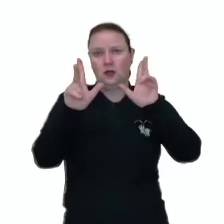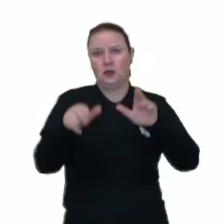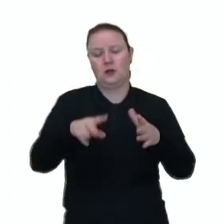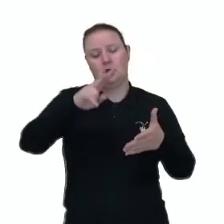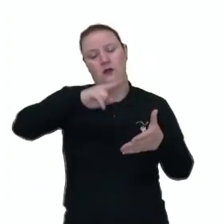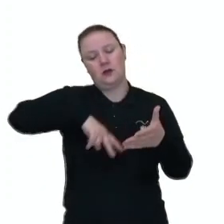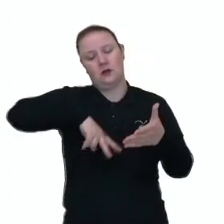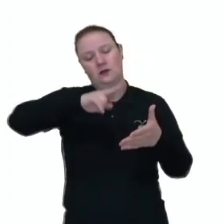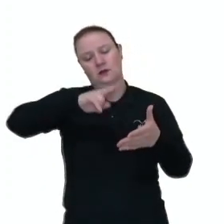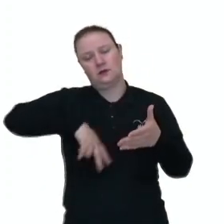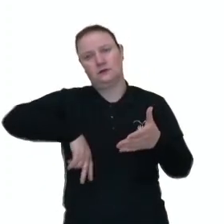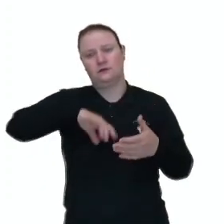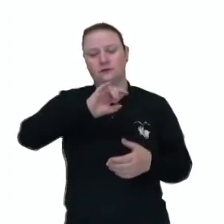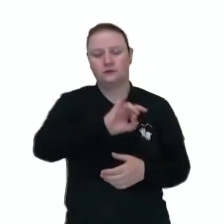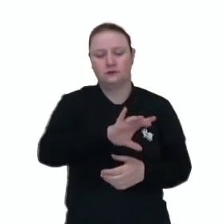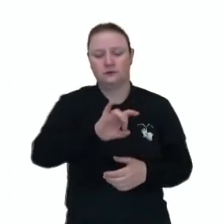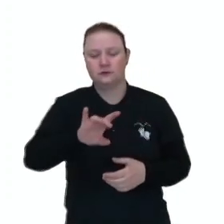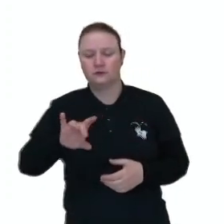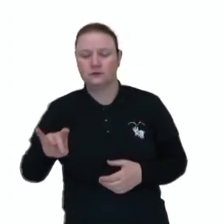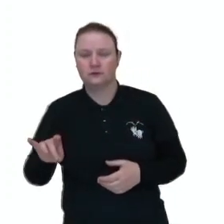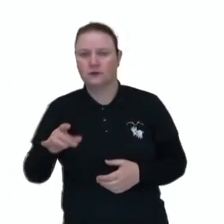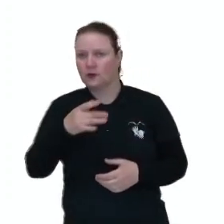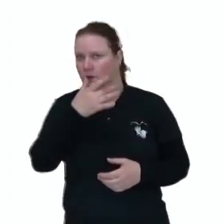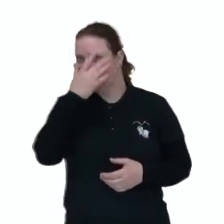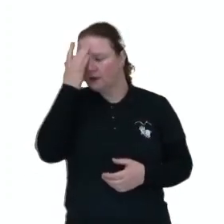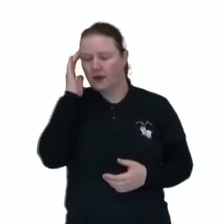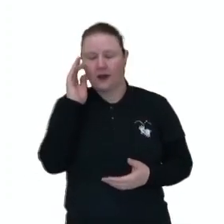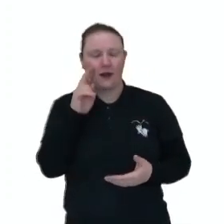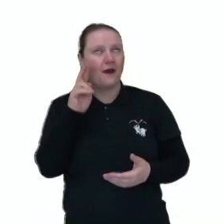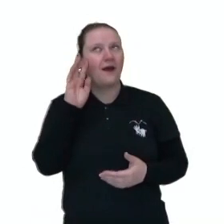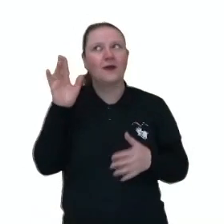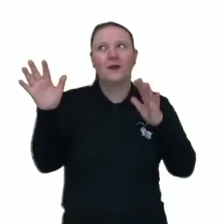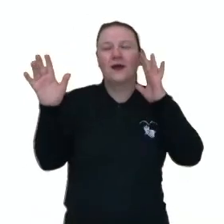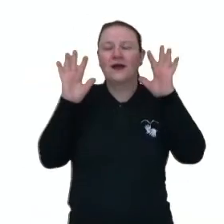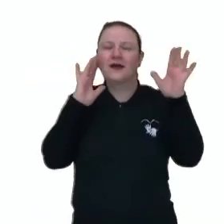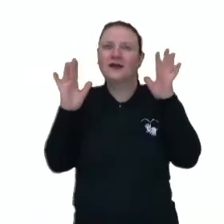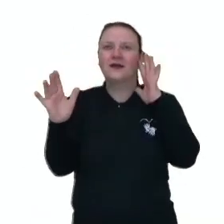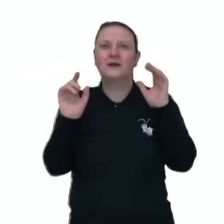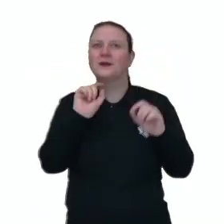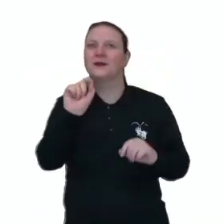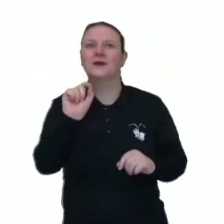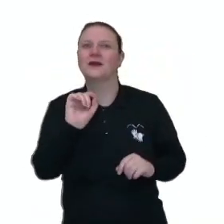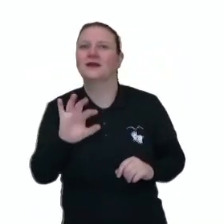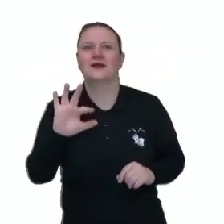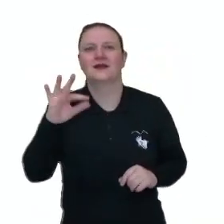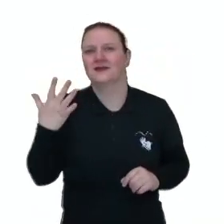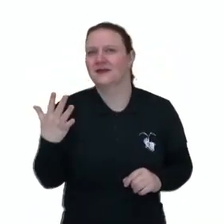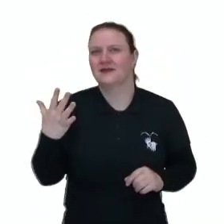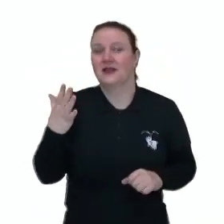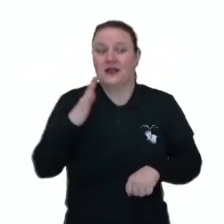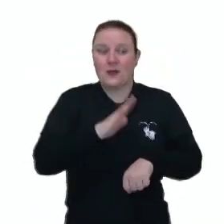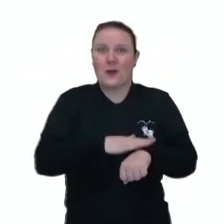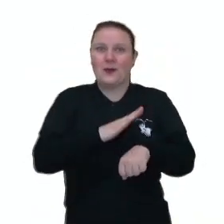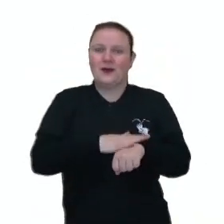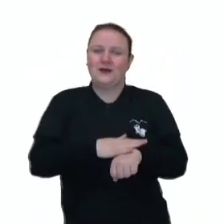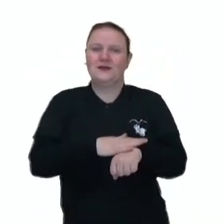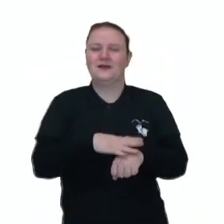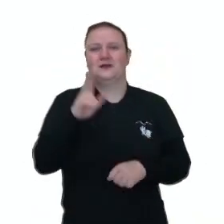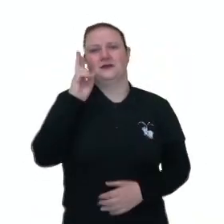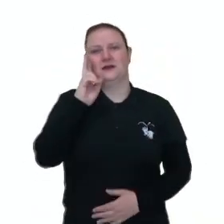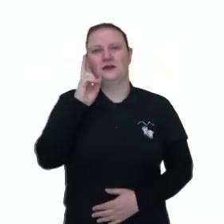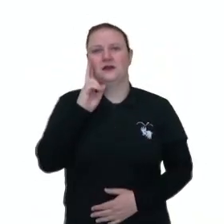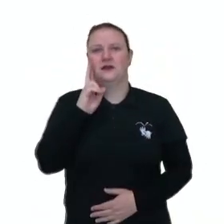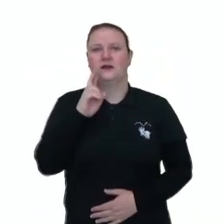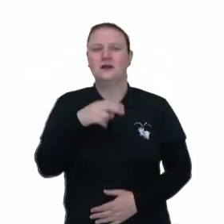Cada leitor, ao ler, imagina a cena. Na contação de histórias acontece a mesma coisa. A voz é